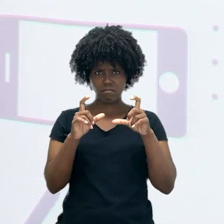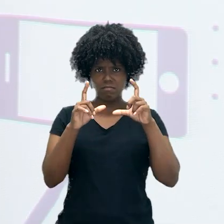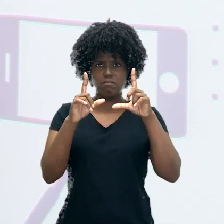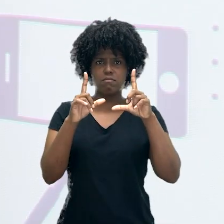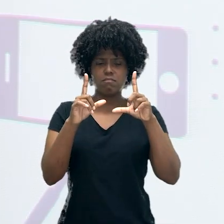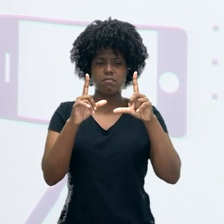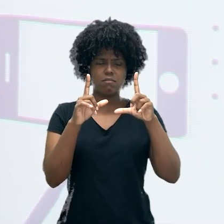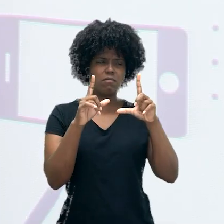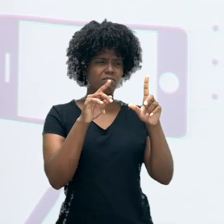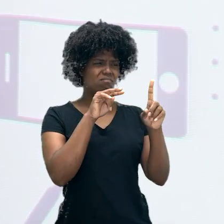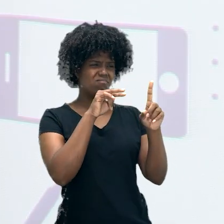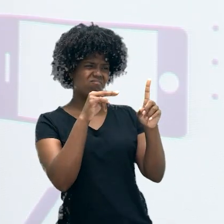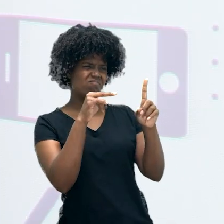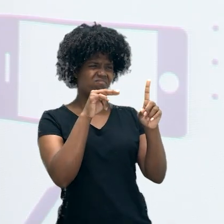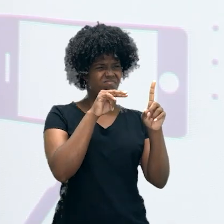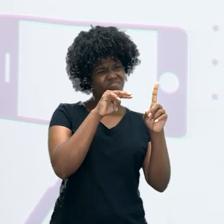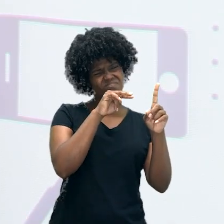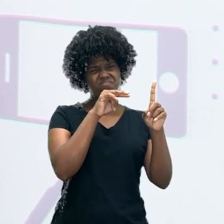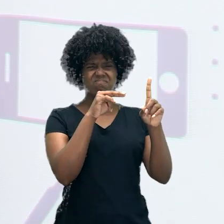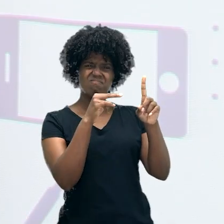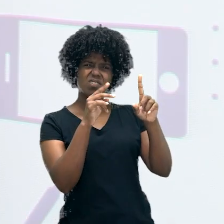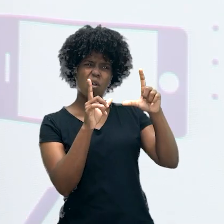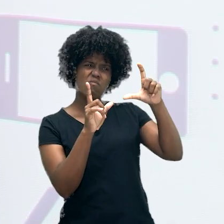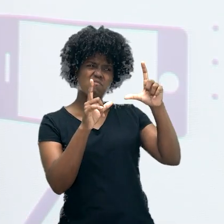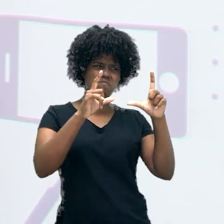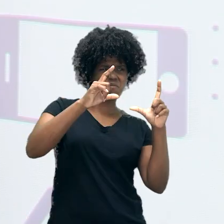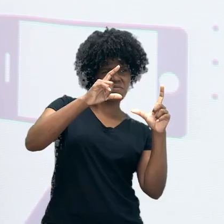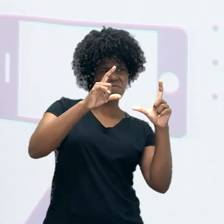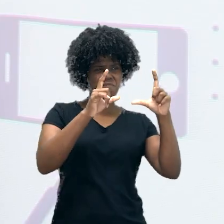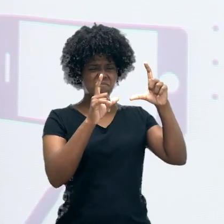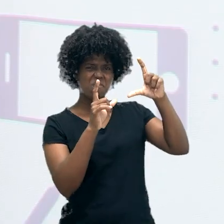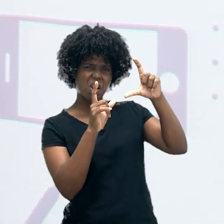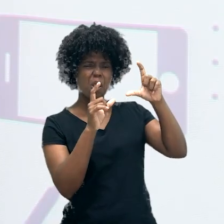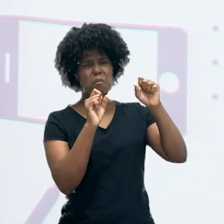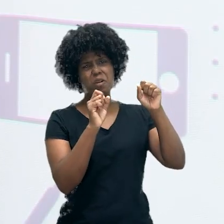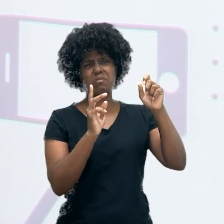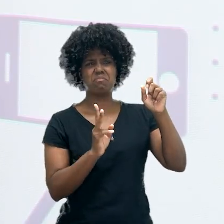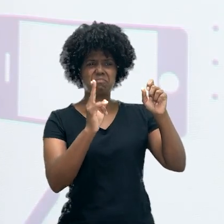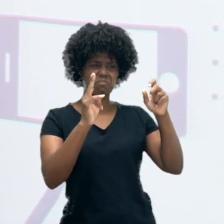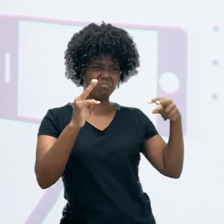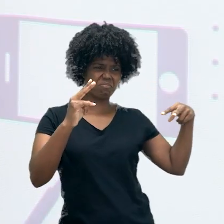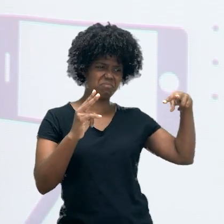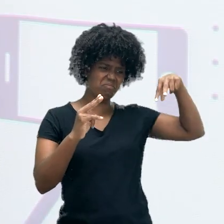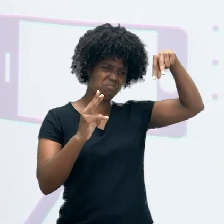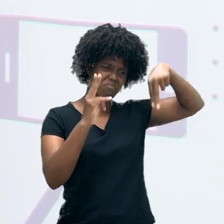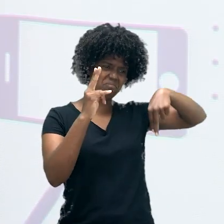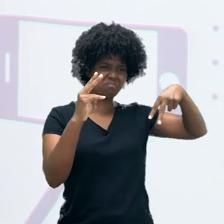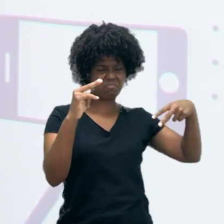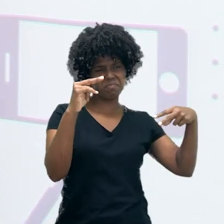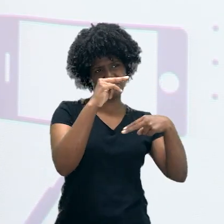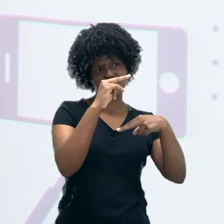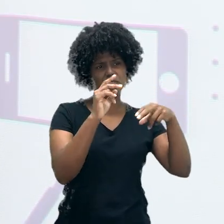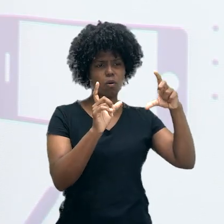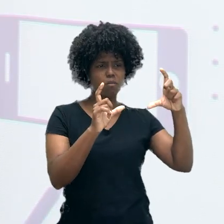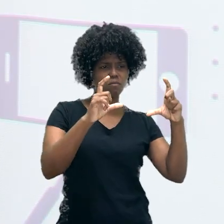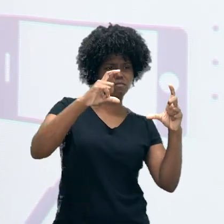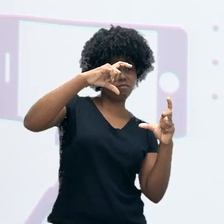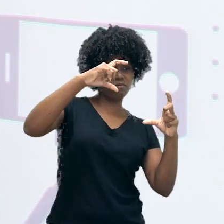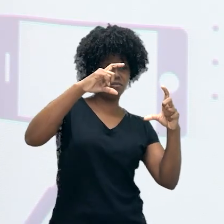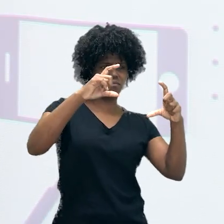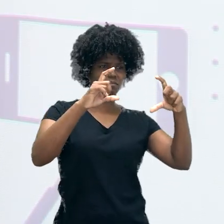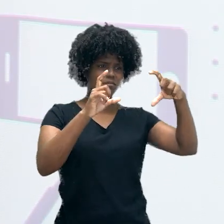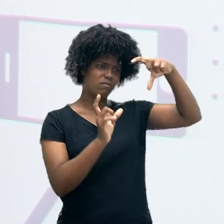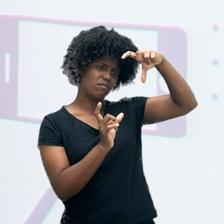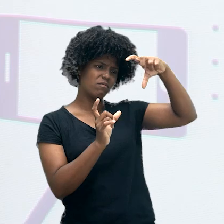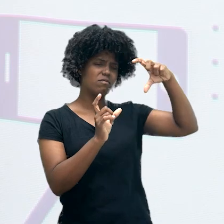foto, o ângulo ficou um pouquinho torto, e aí a gente pode cortar a imagem, pode rotacionar